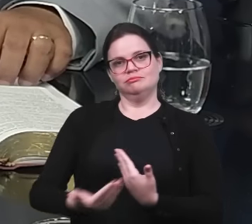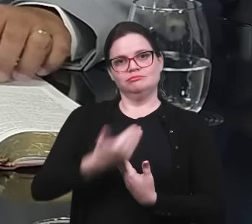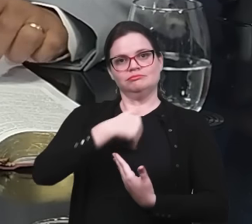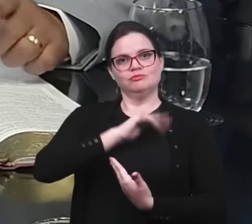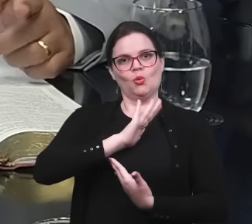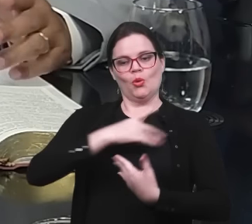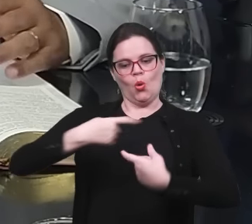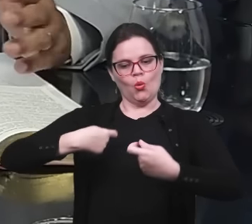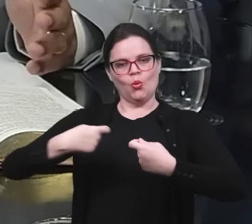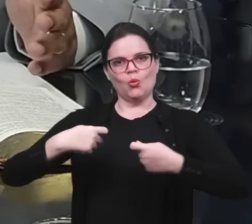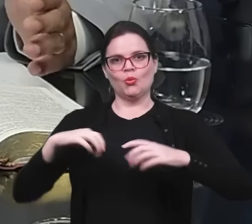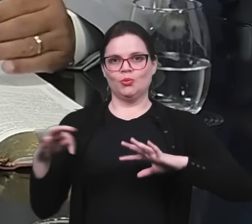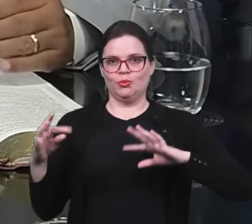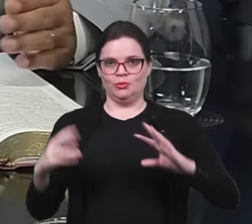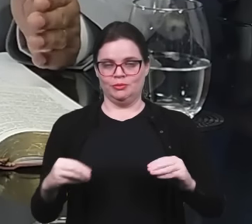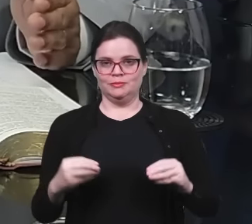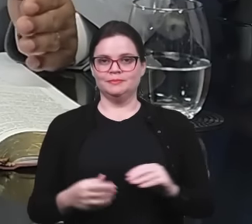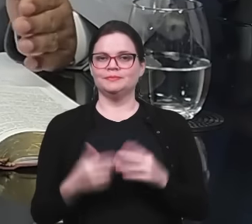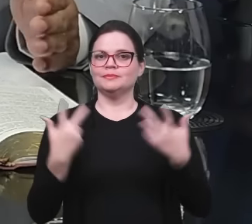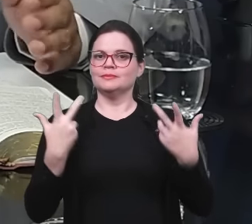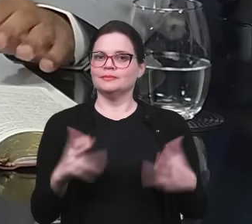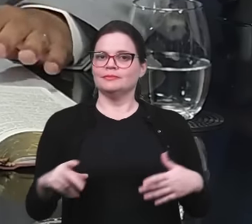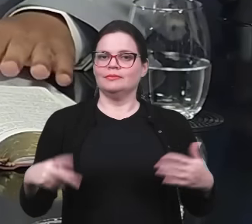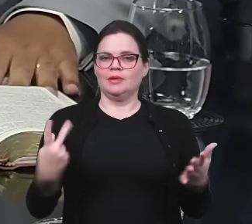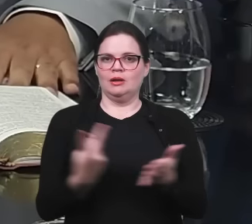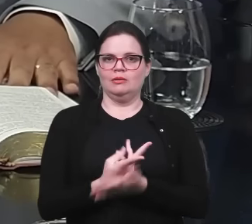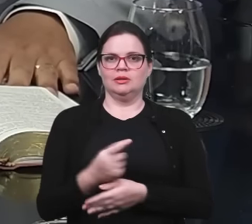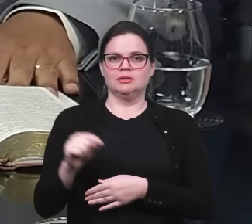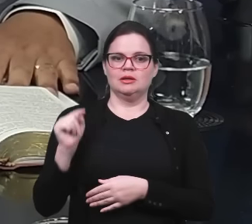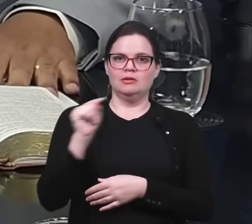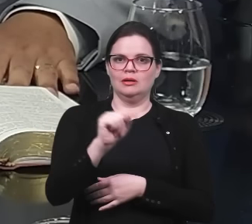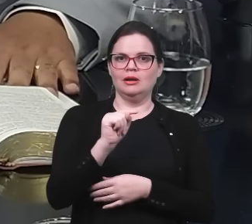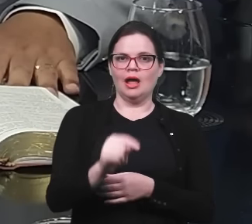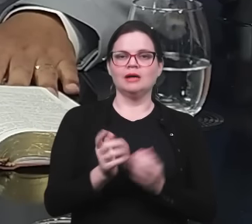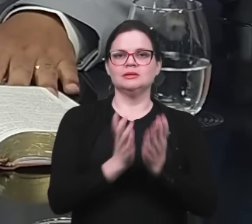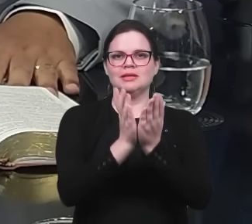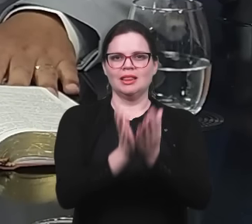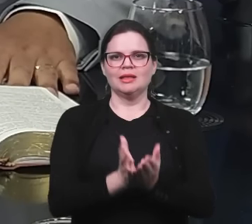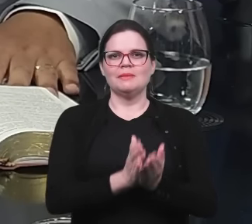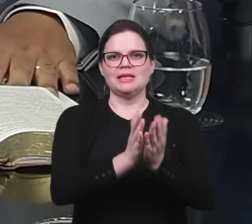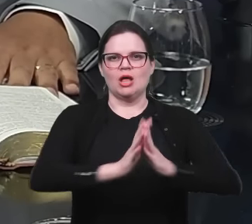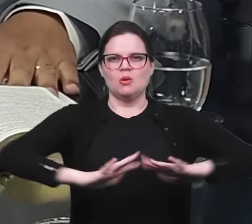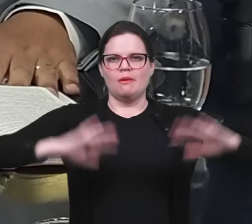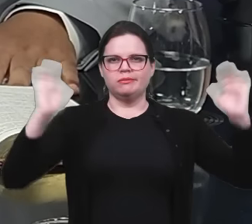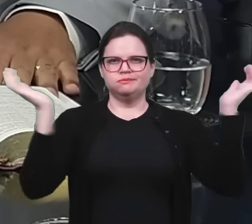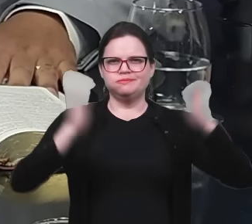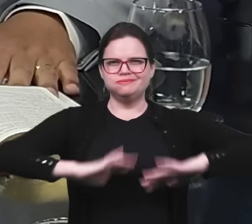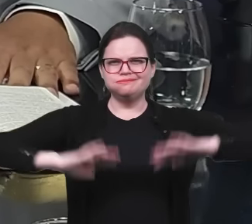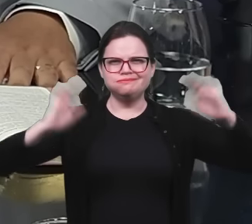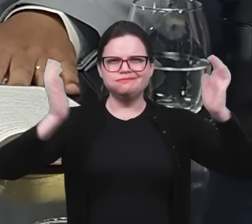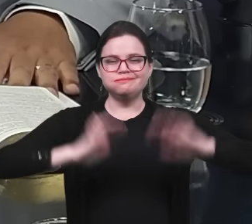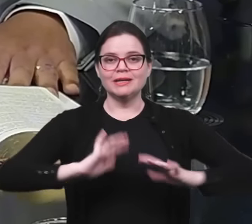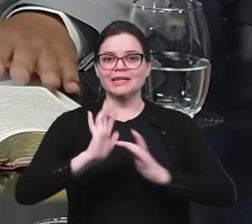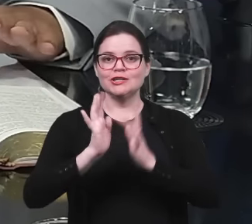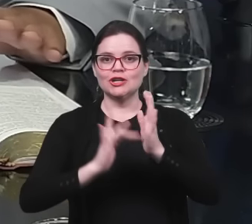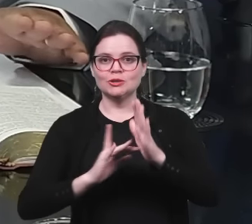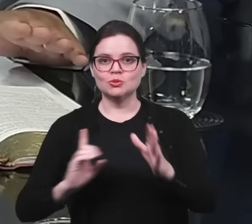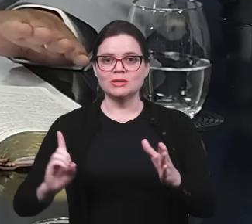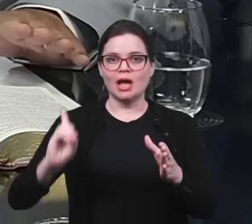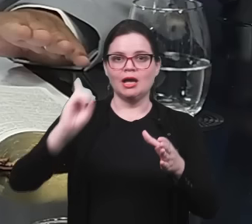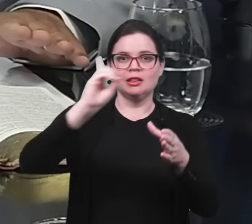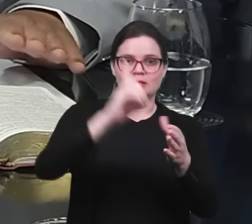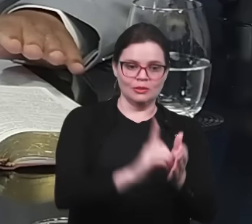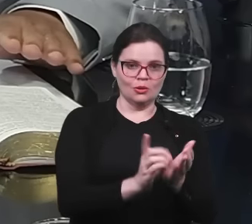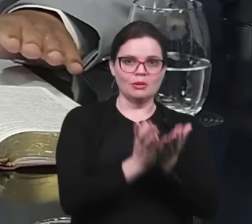Glória E como aconteceu dos discípulos, né? Quando foram apanhados na grande tempestade, então, quando Jesus entrou